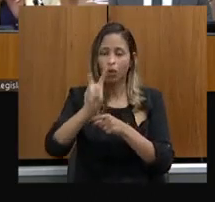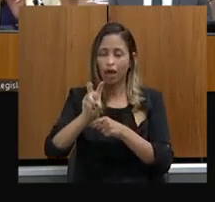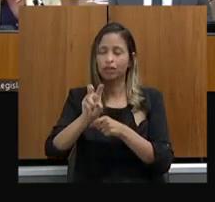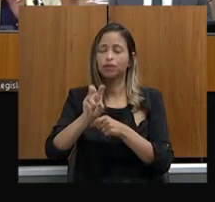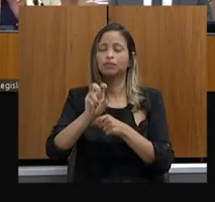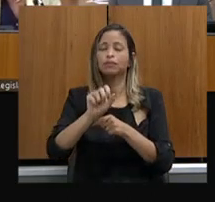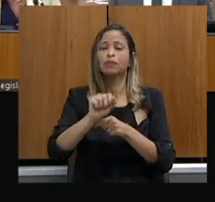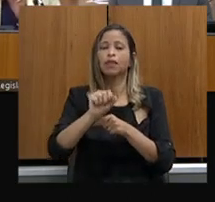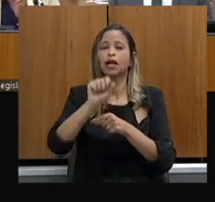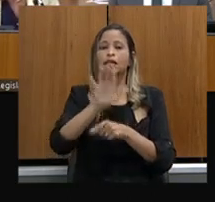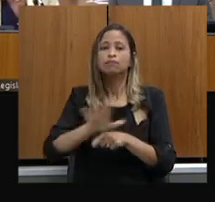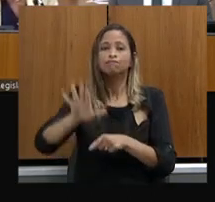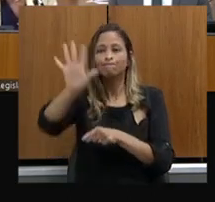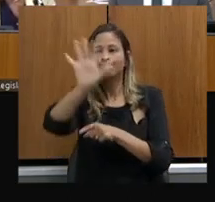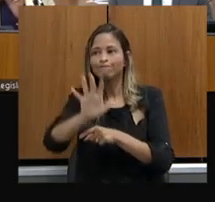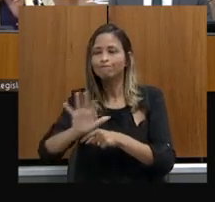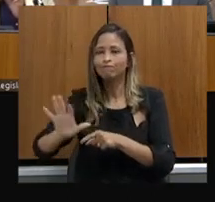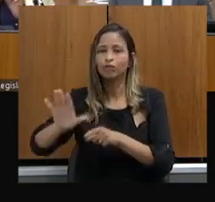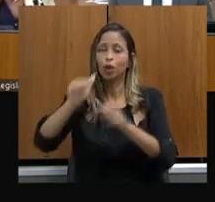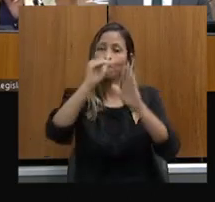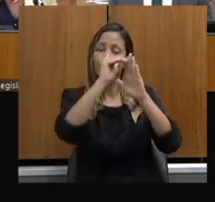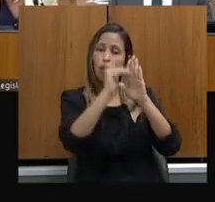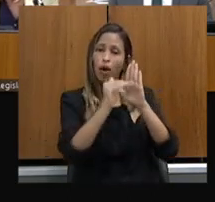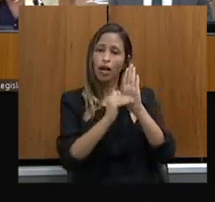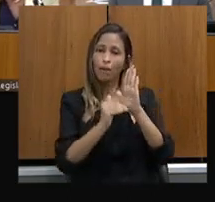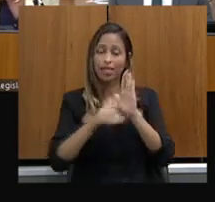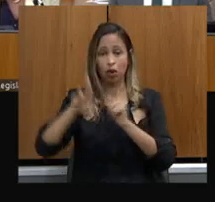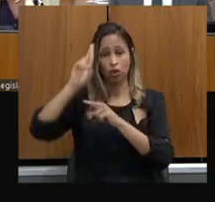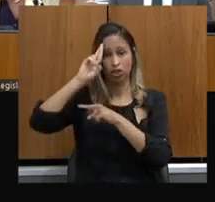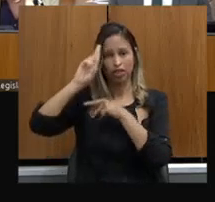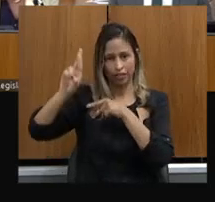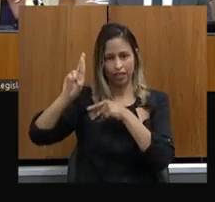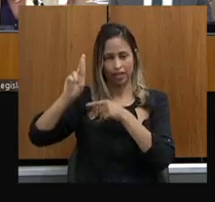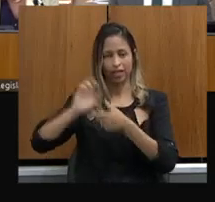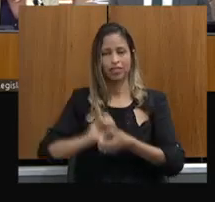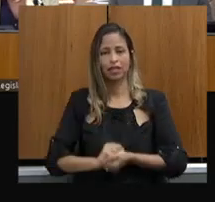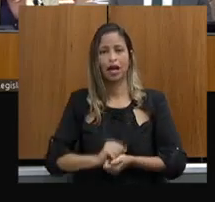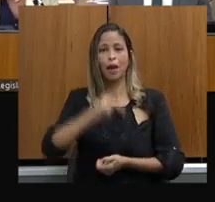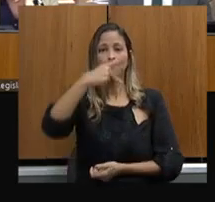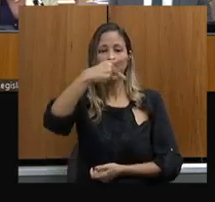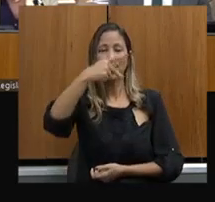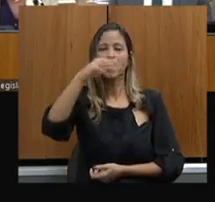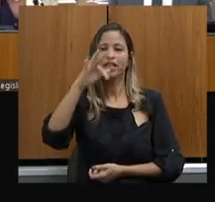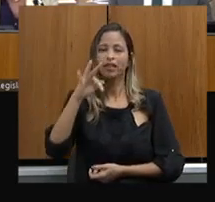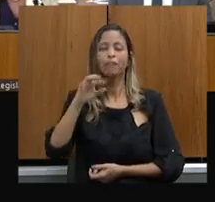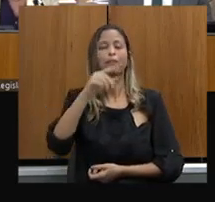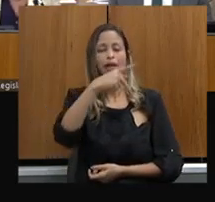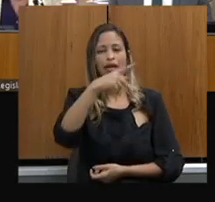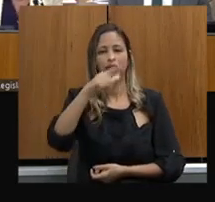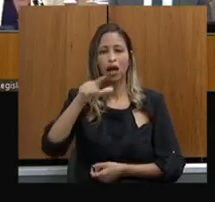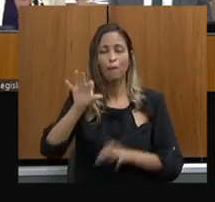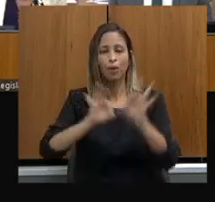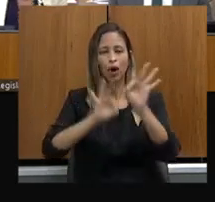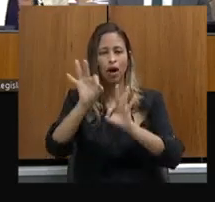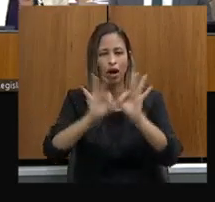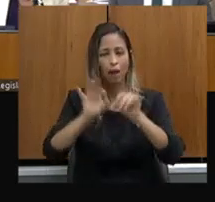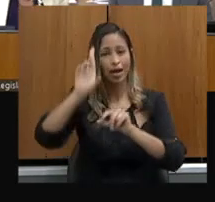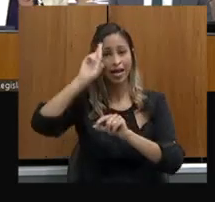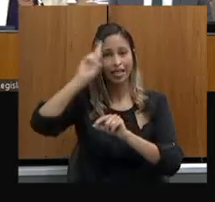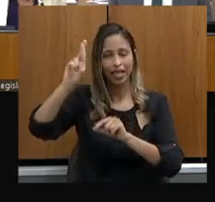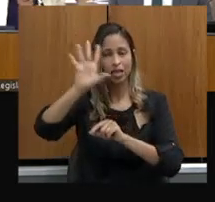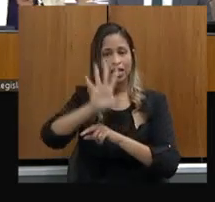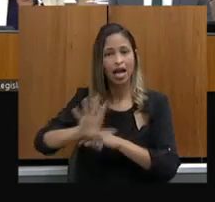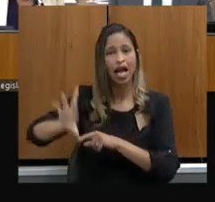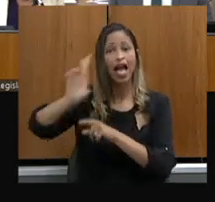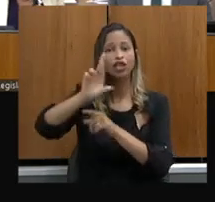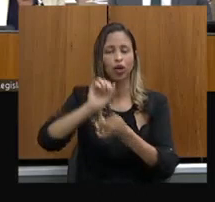regionais atingidos pelos Nossos programas de desenvolvimento de lideranças o pdl e o pdl que é o programa de desenvolvimento de lideranças